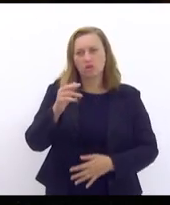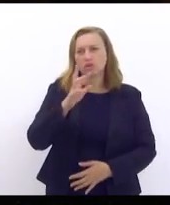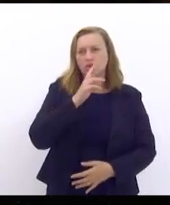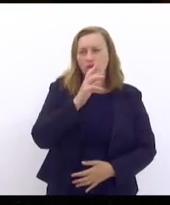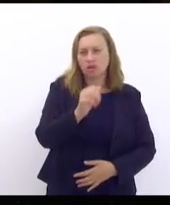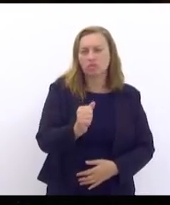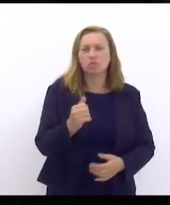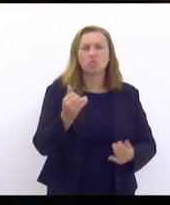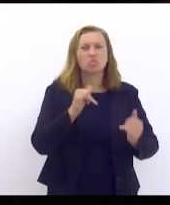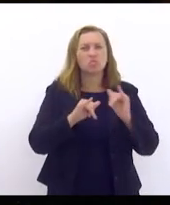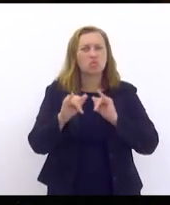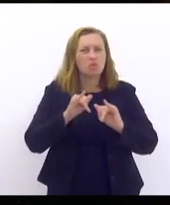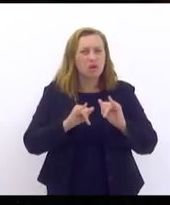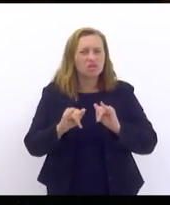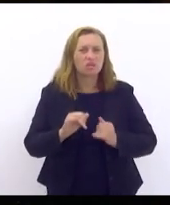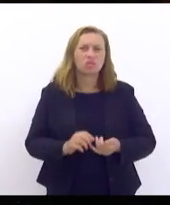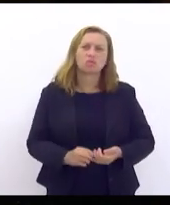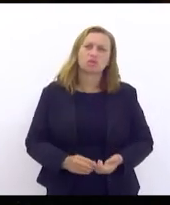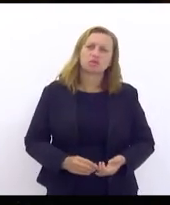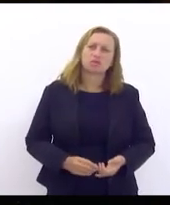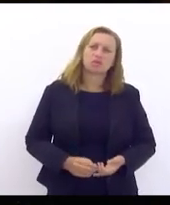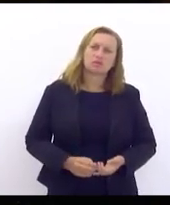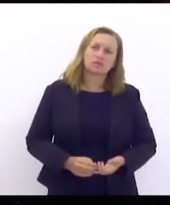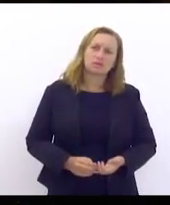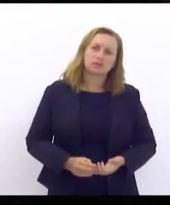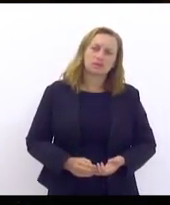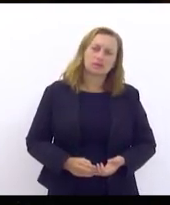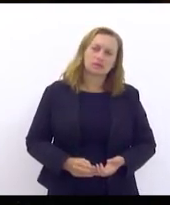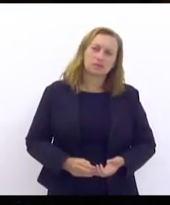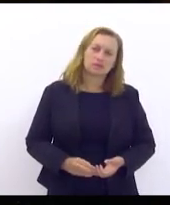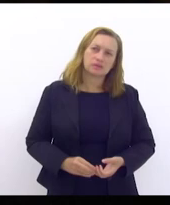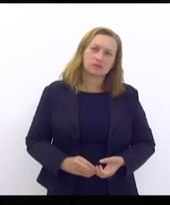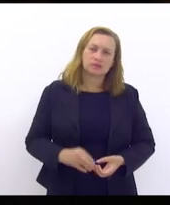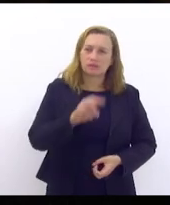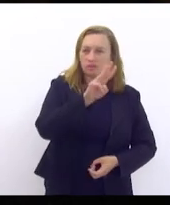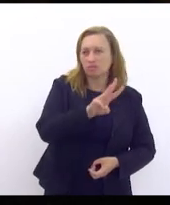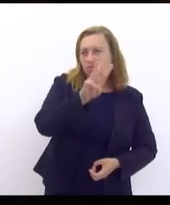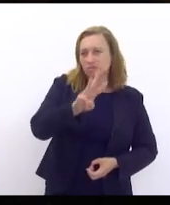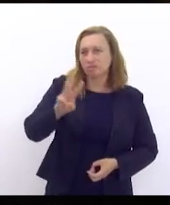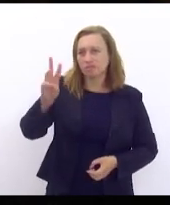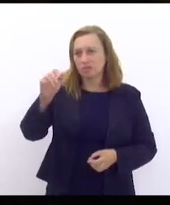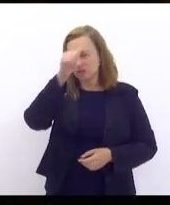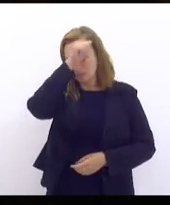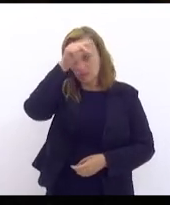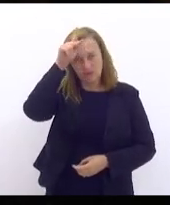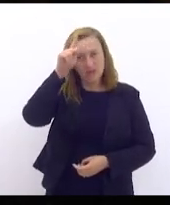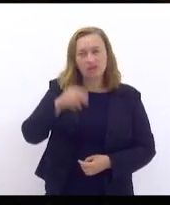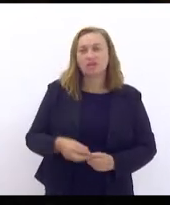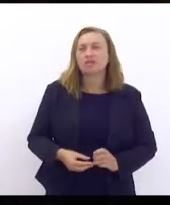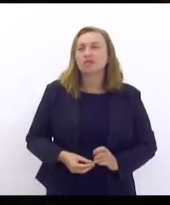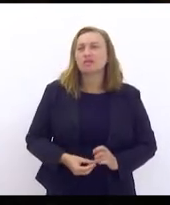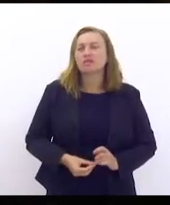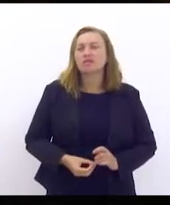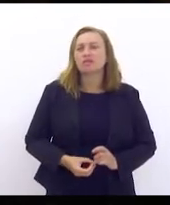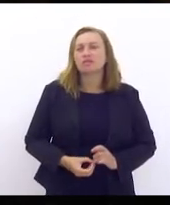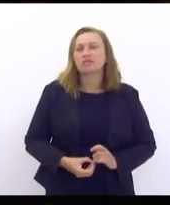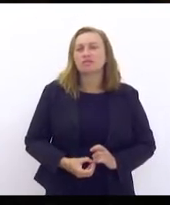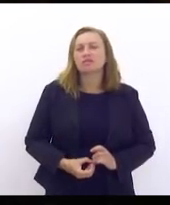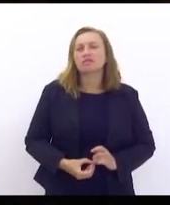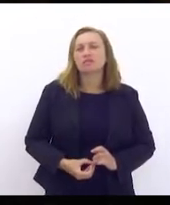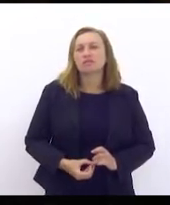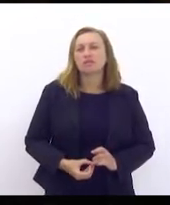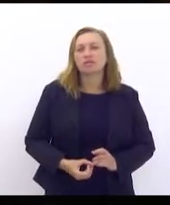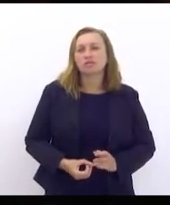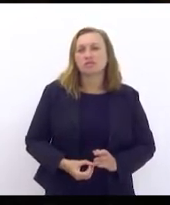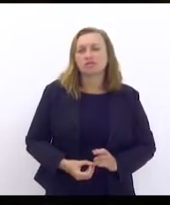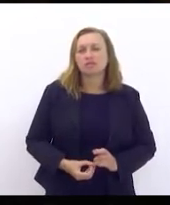Uma informação que está no site da prefeitura é que existe até estimativa